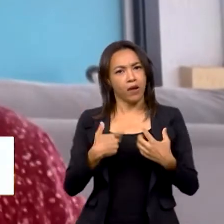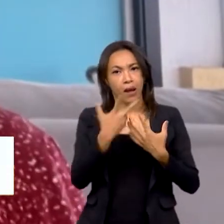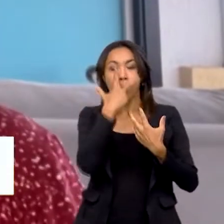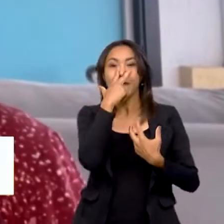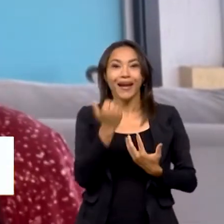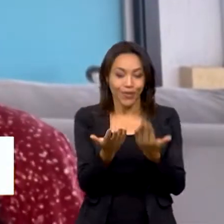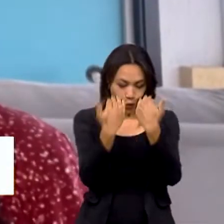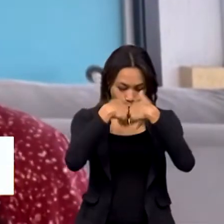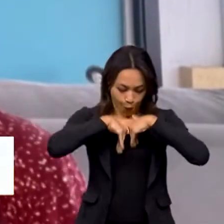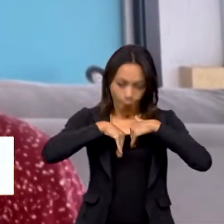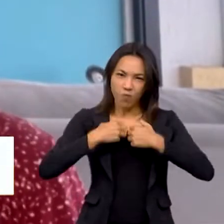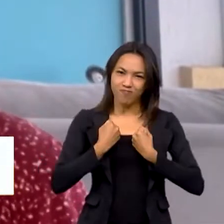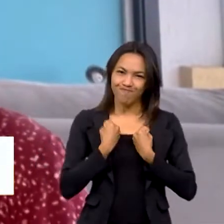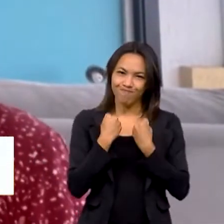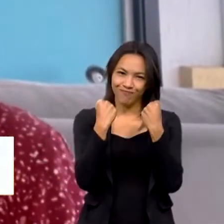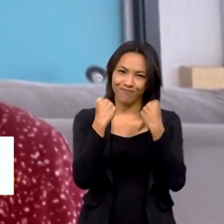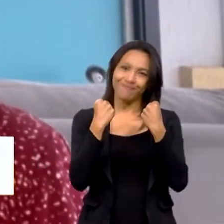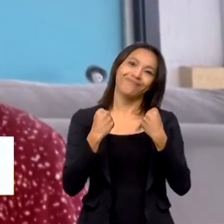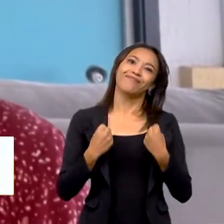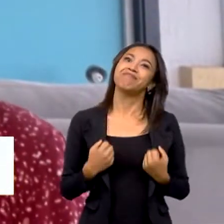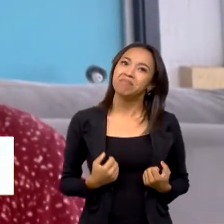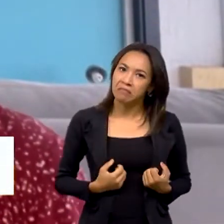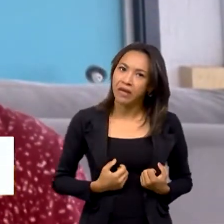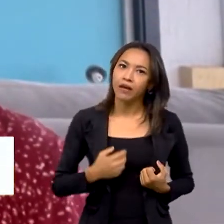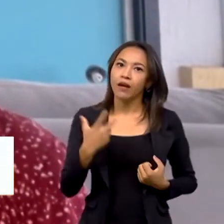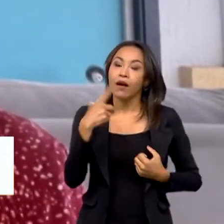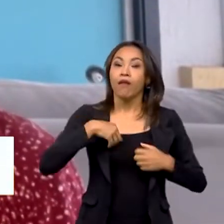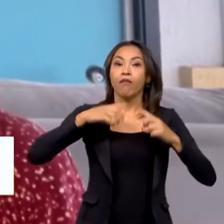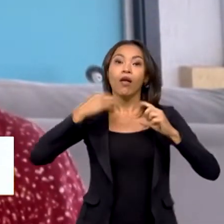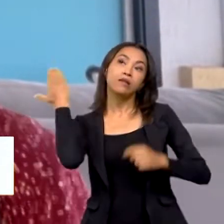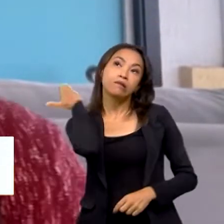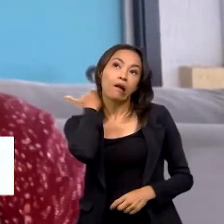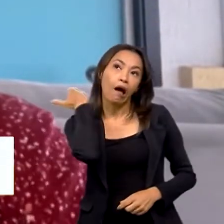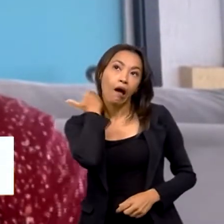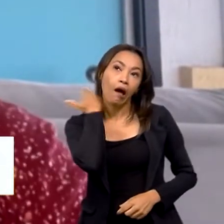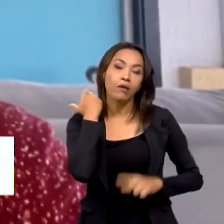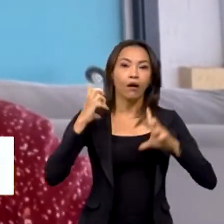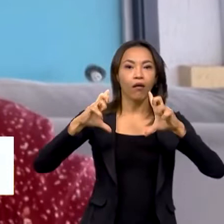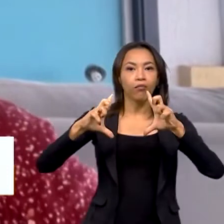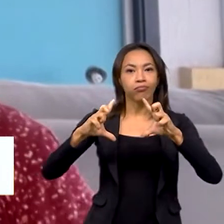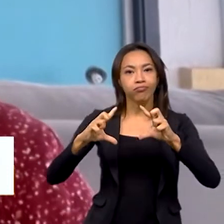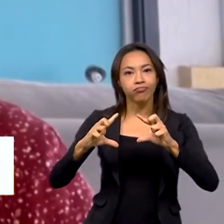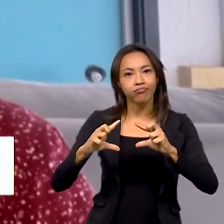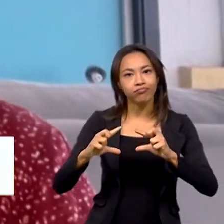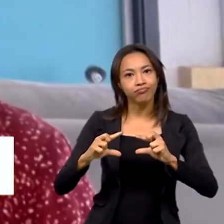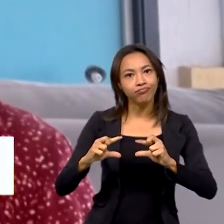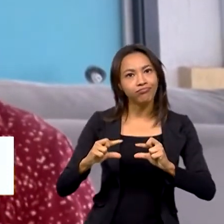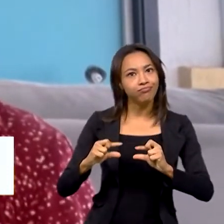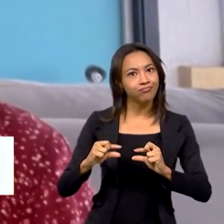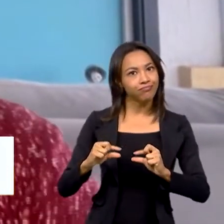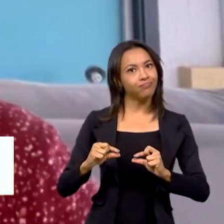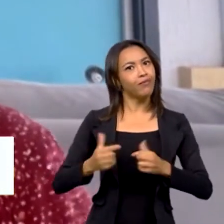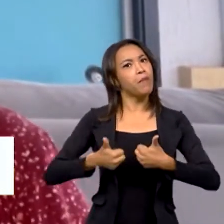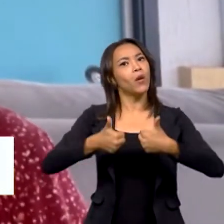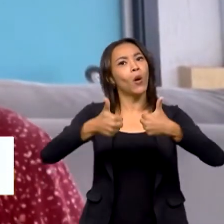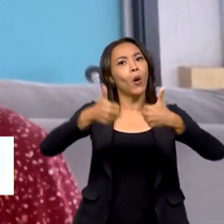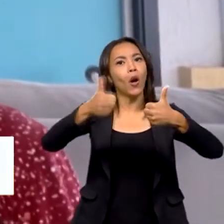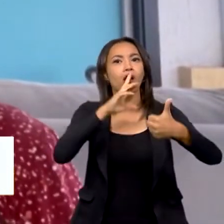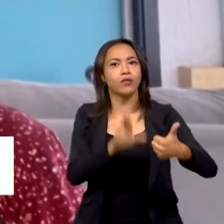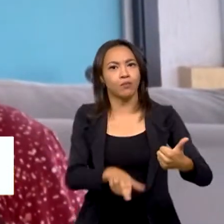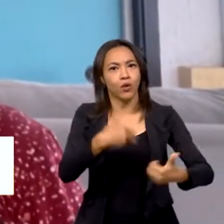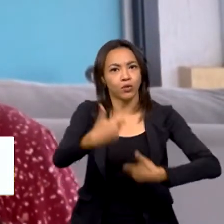organismo dele fica com menor estresse, e por ter um nível menor de estresse, parece que vai andando melhor. Ele